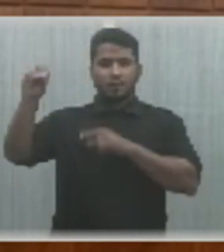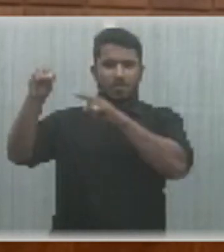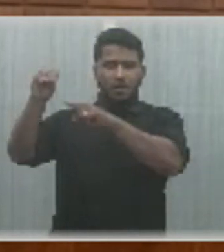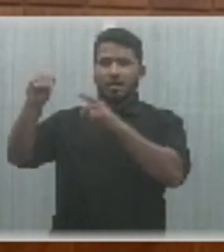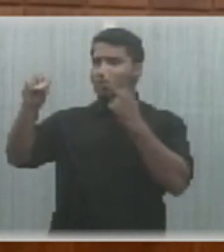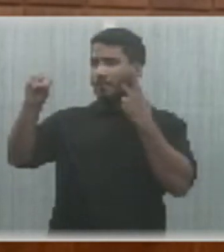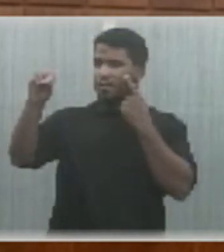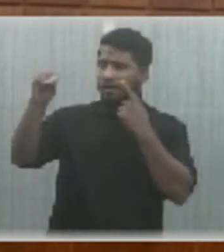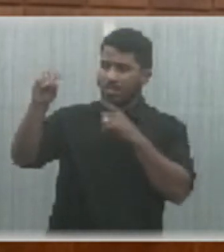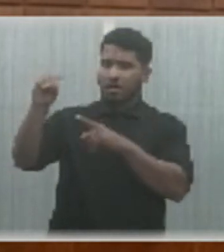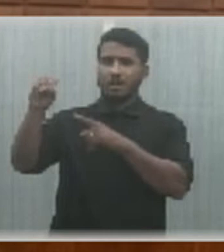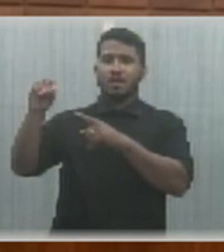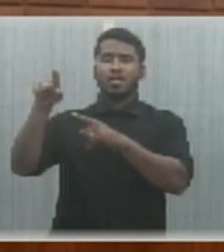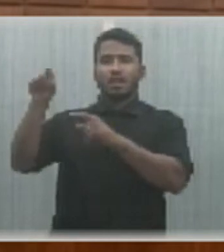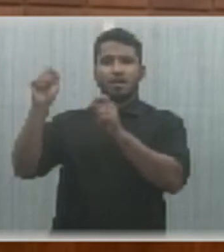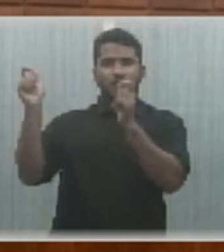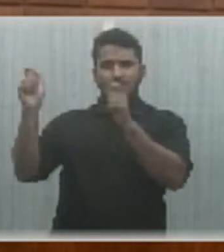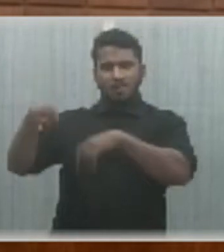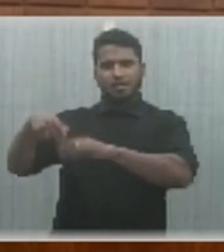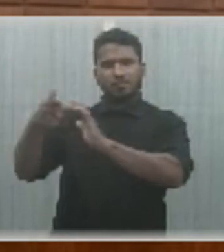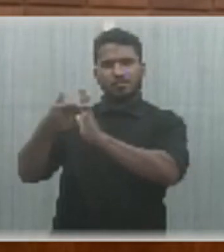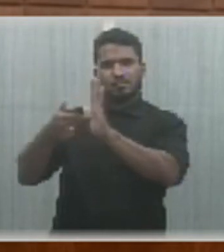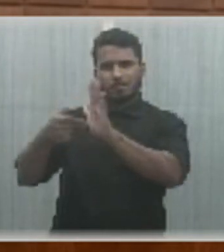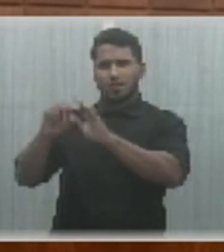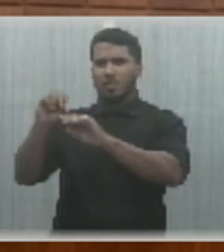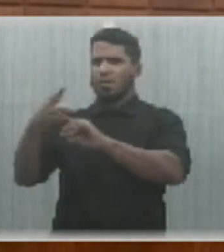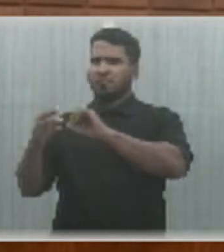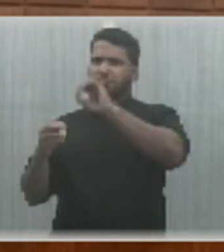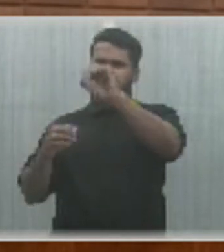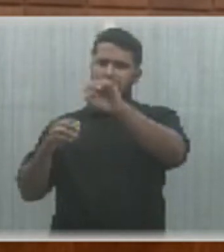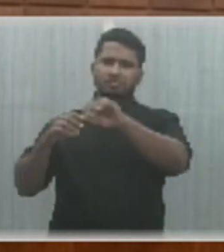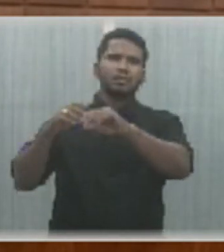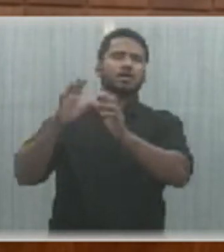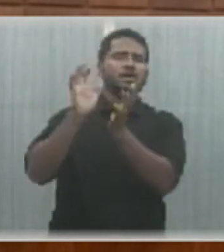Ceará, Fortaleza, Recife, São Paulo...